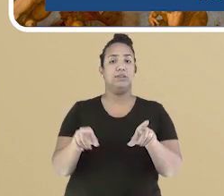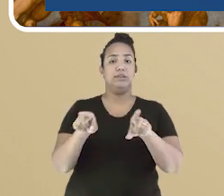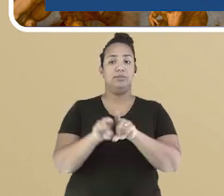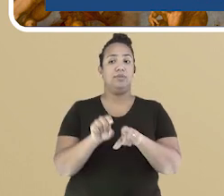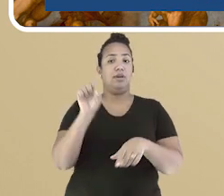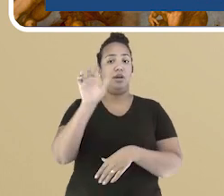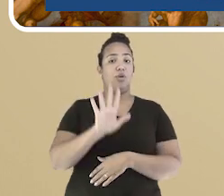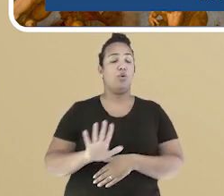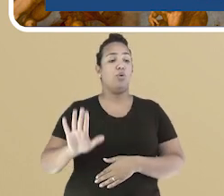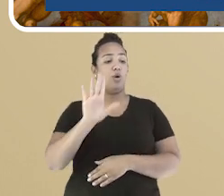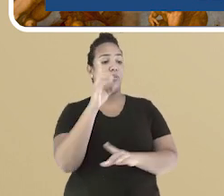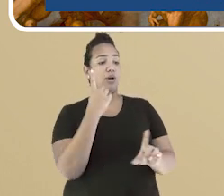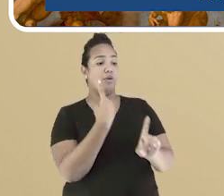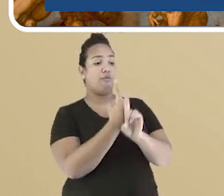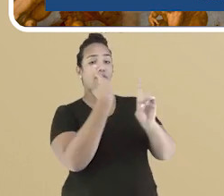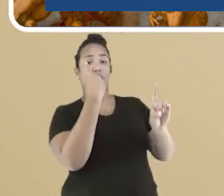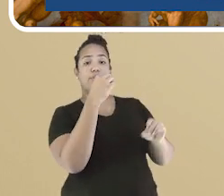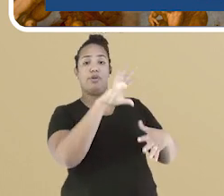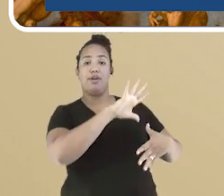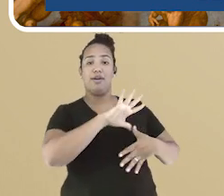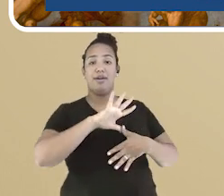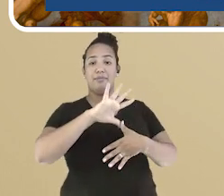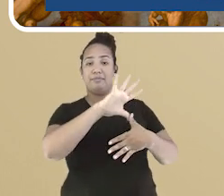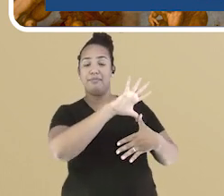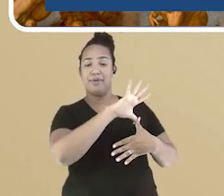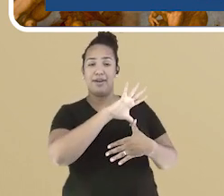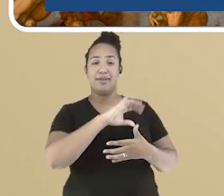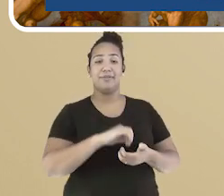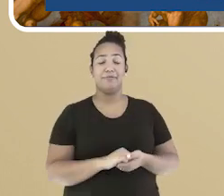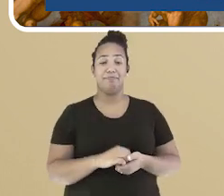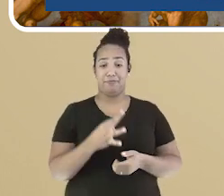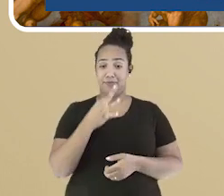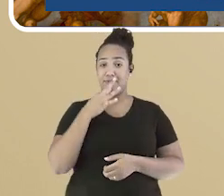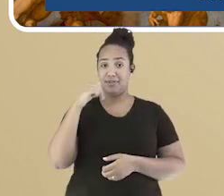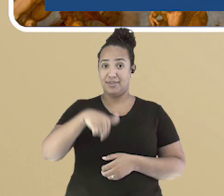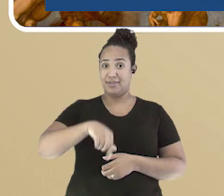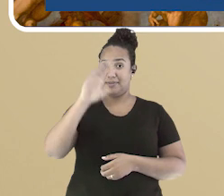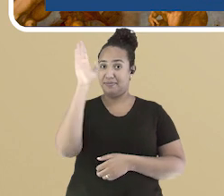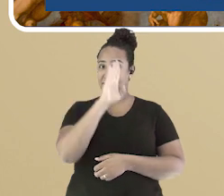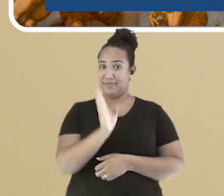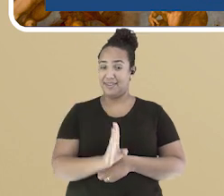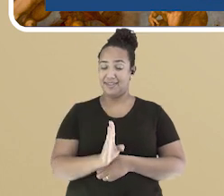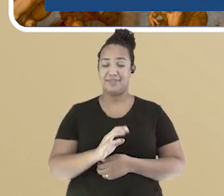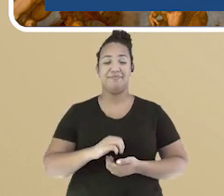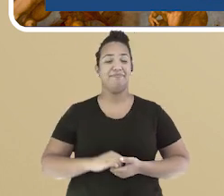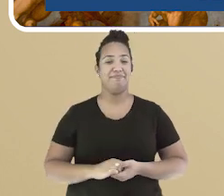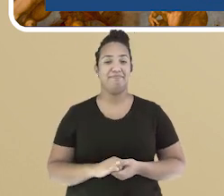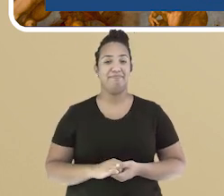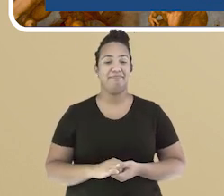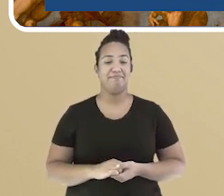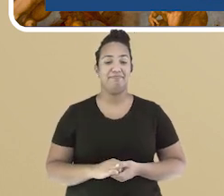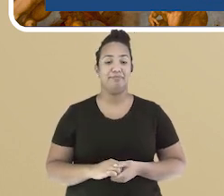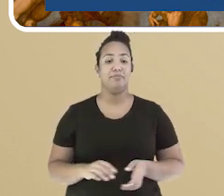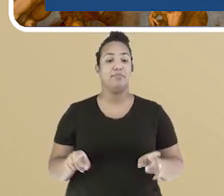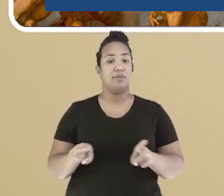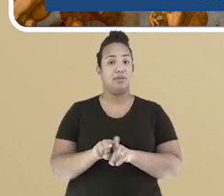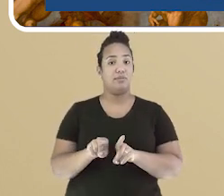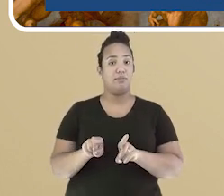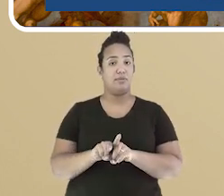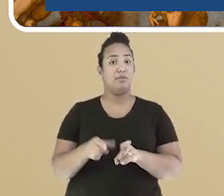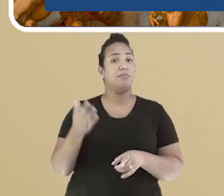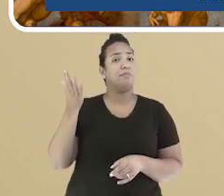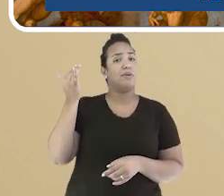dos europeus até a América, onde vieram conhecer nossa terra, hoje chamada de Brasil. Também havia a ideia de que os reis